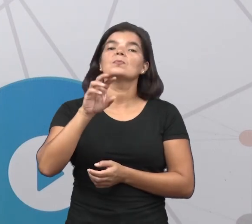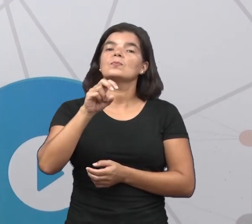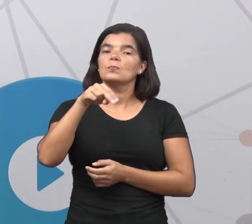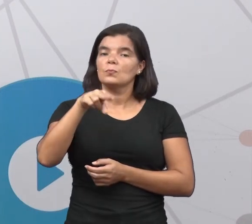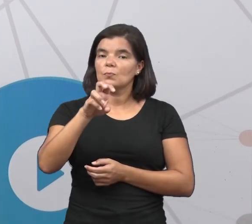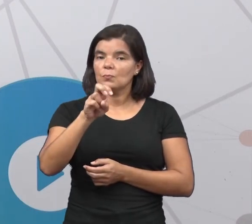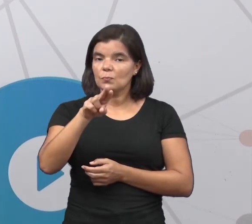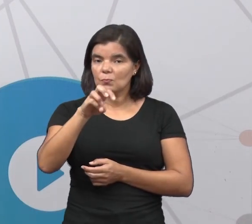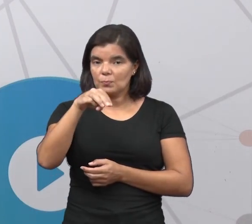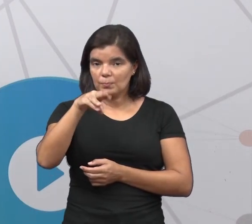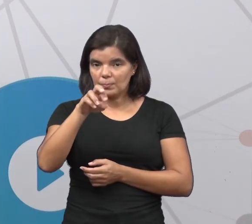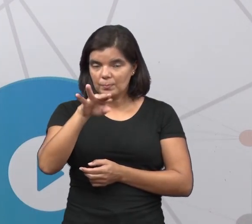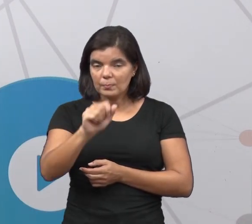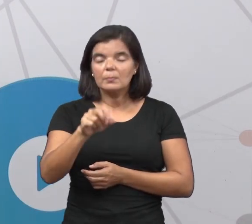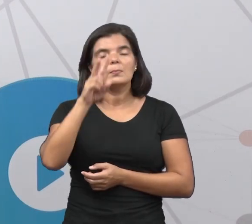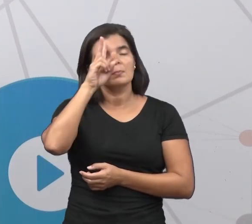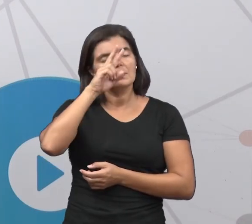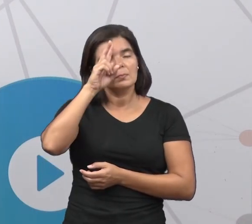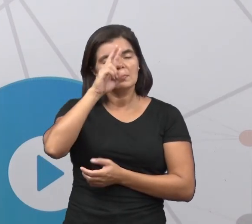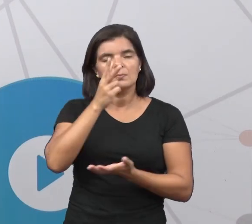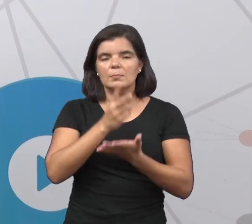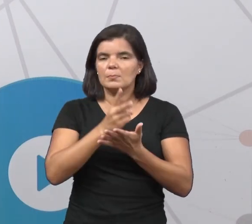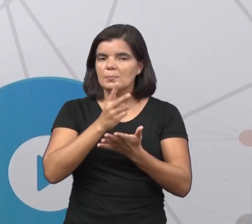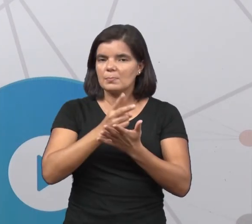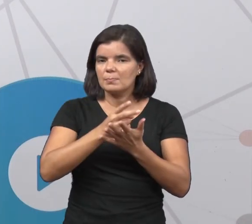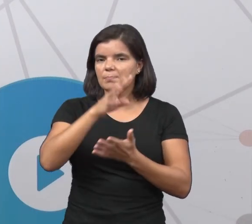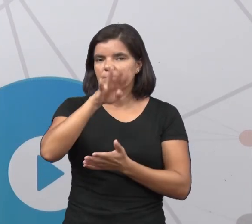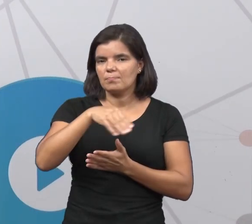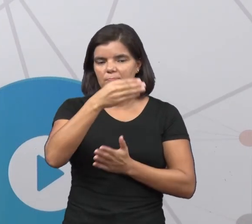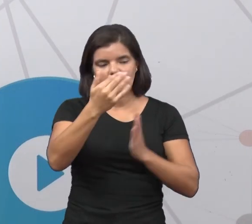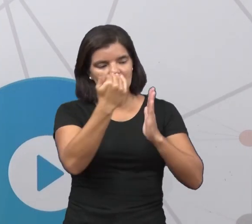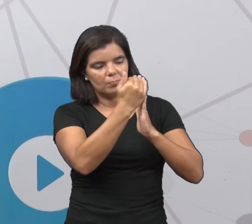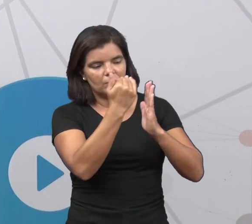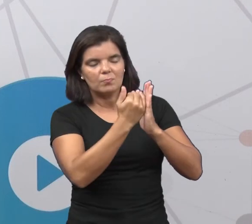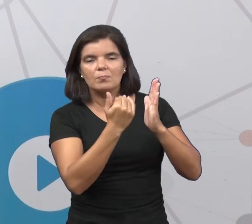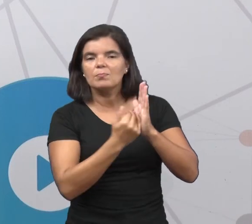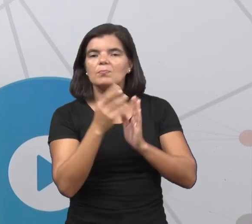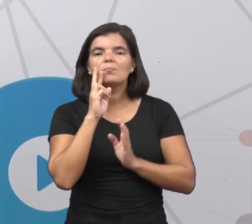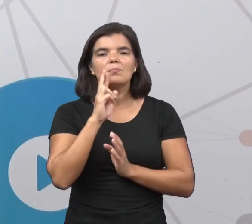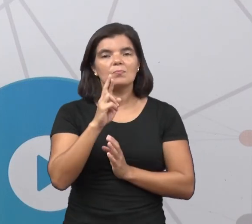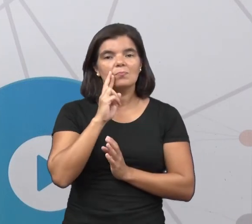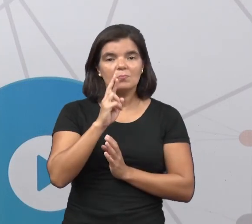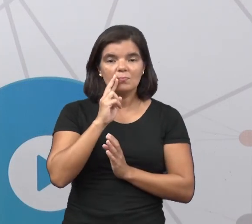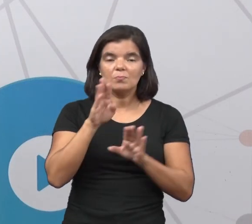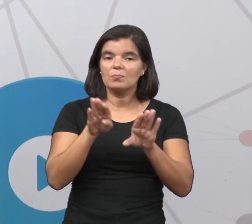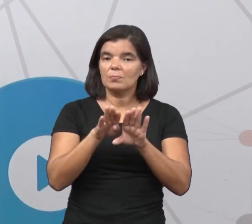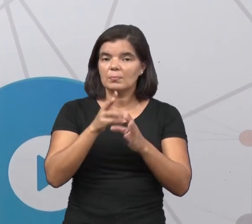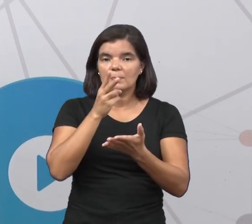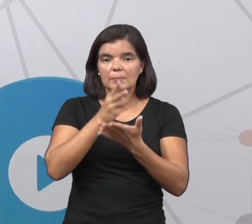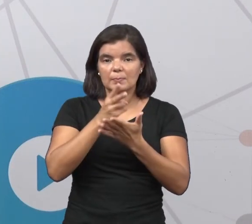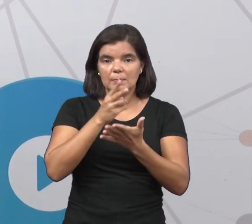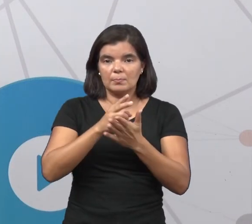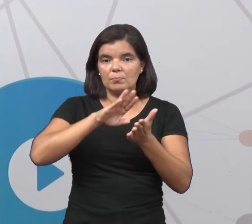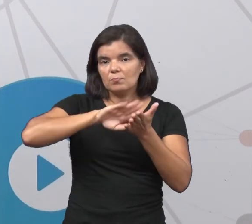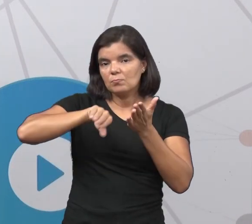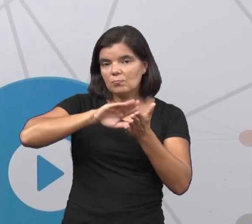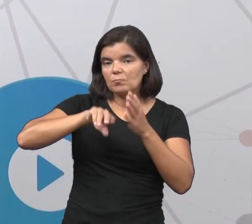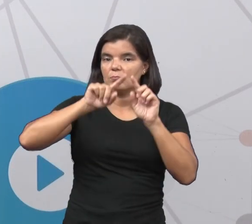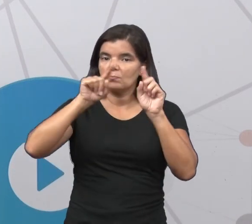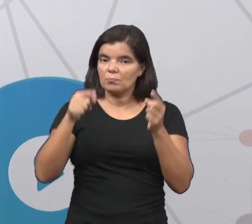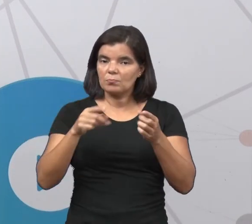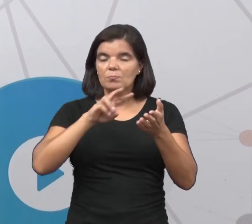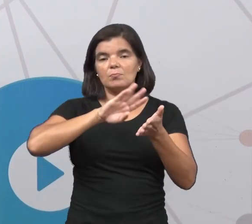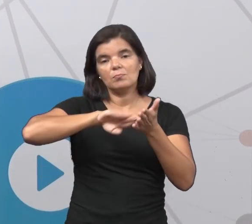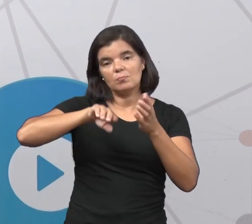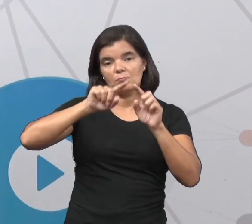de sempre ver os sinais de associação, ver a ordem de resolver as operações, tá? Sempre elimina os parênteses, elimina